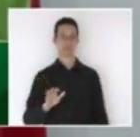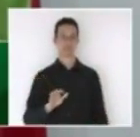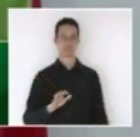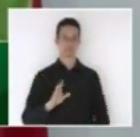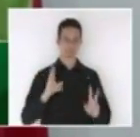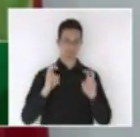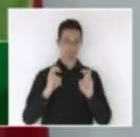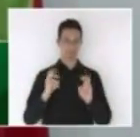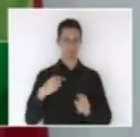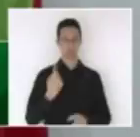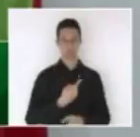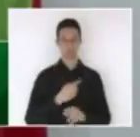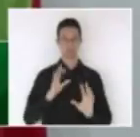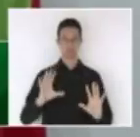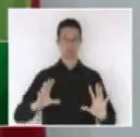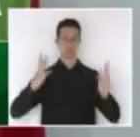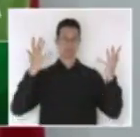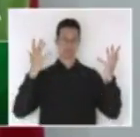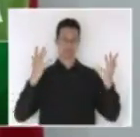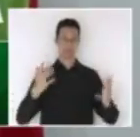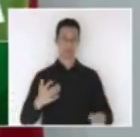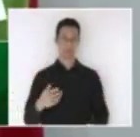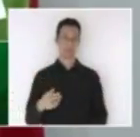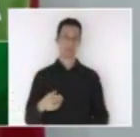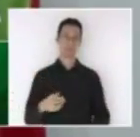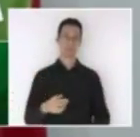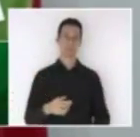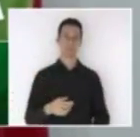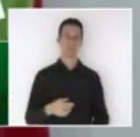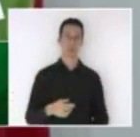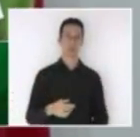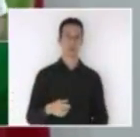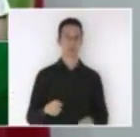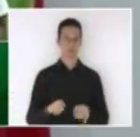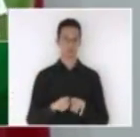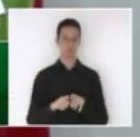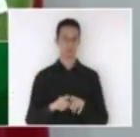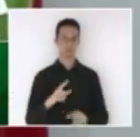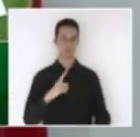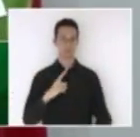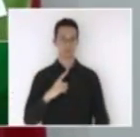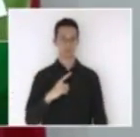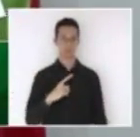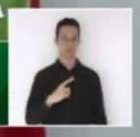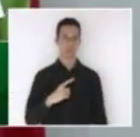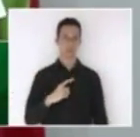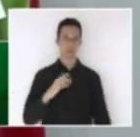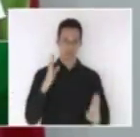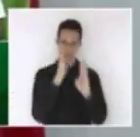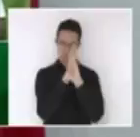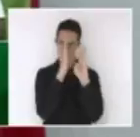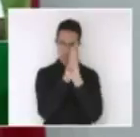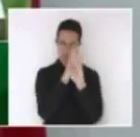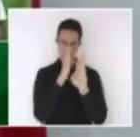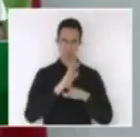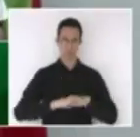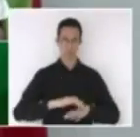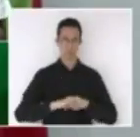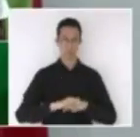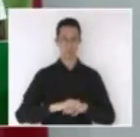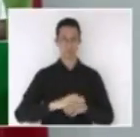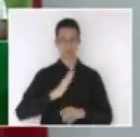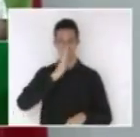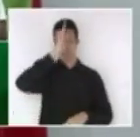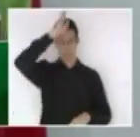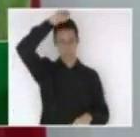nossos eventos. Estamos tendo fiscalizações por parte de bombeiros, vigilância